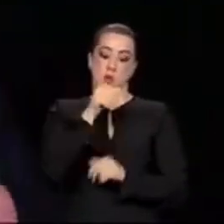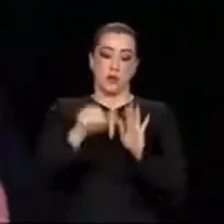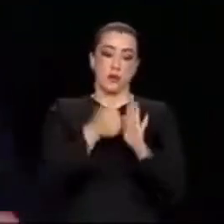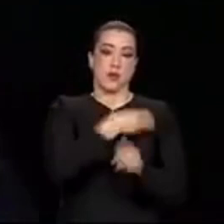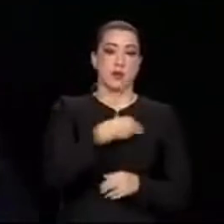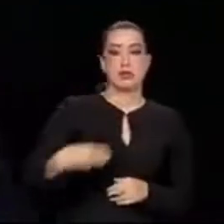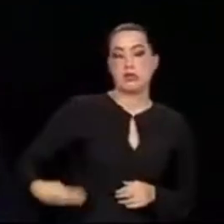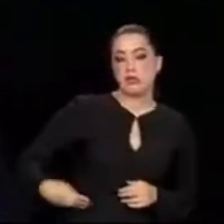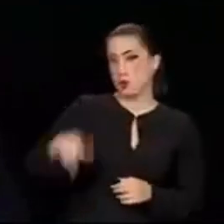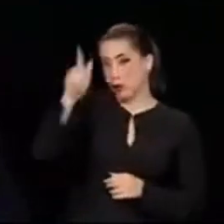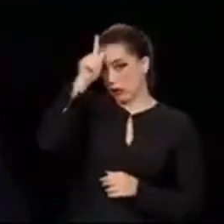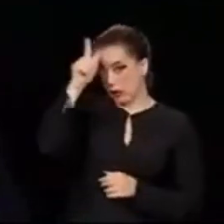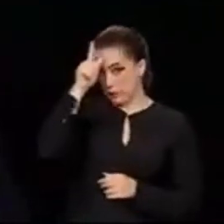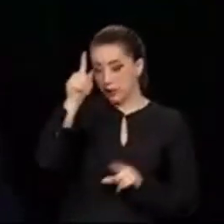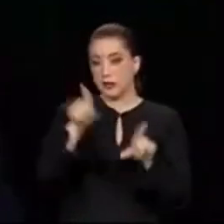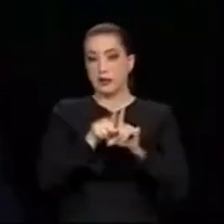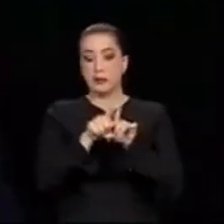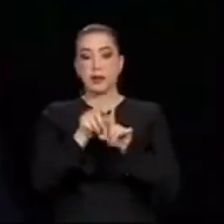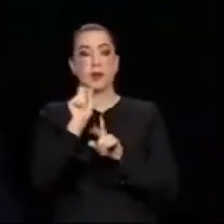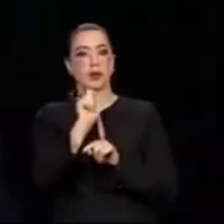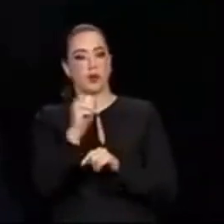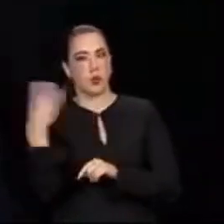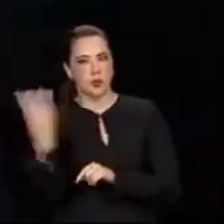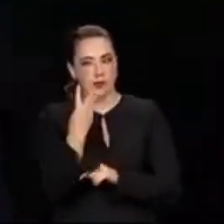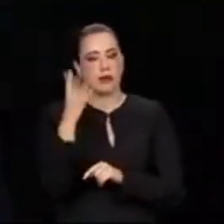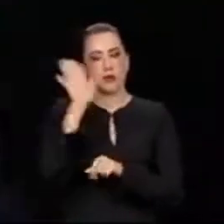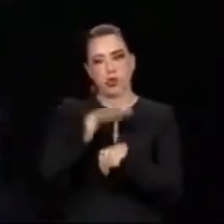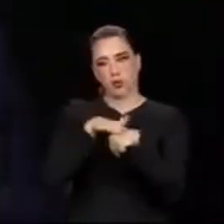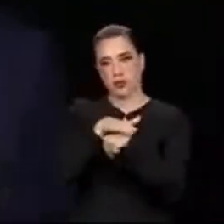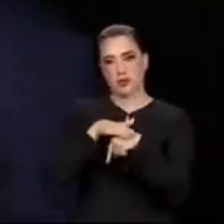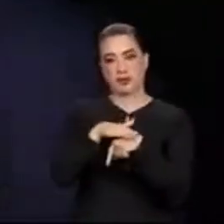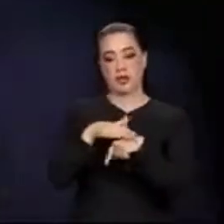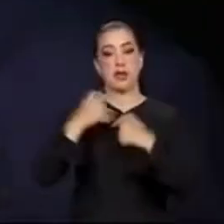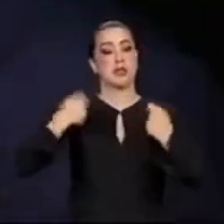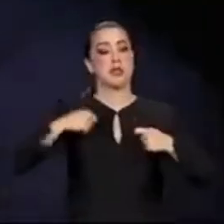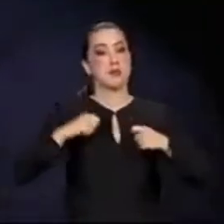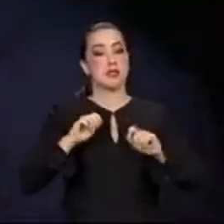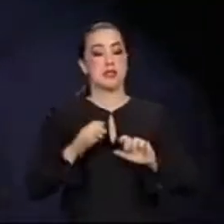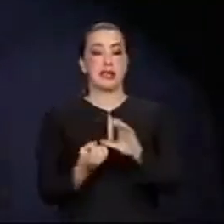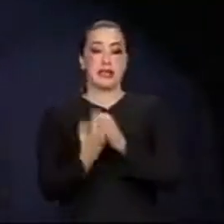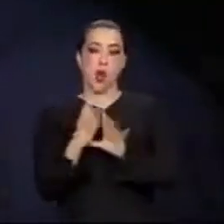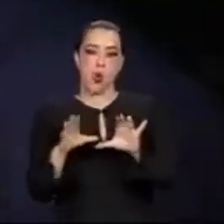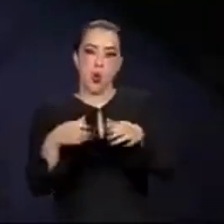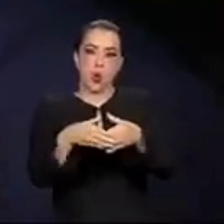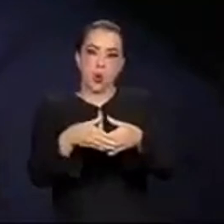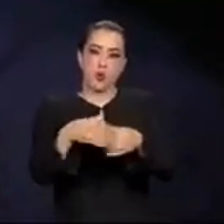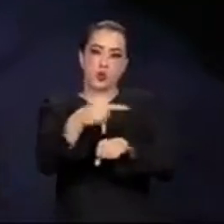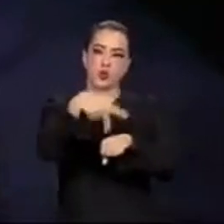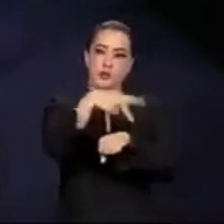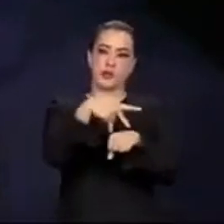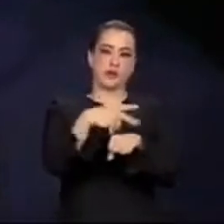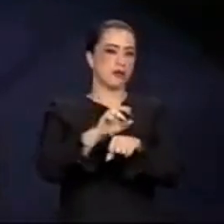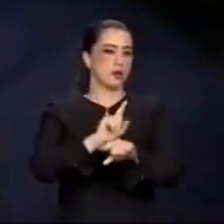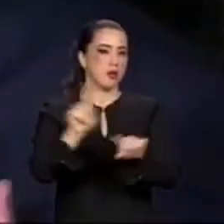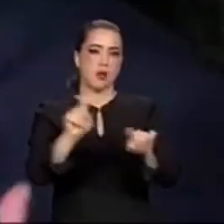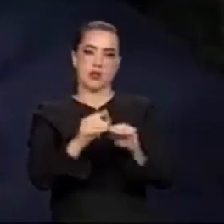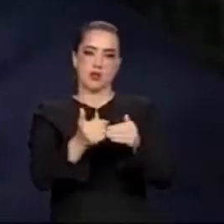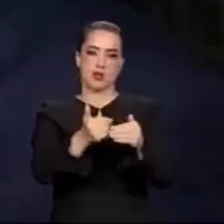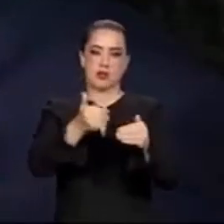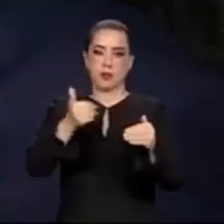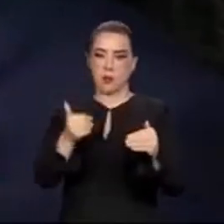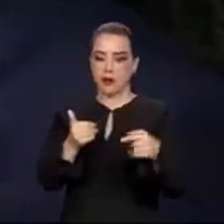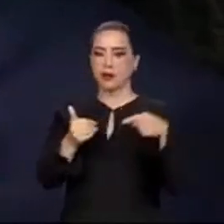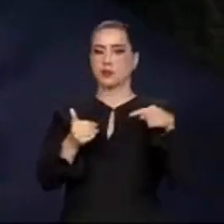sobre a necessidade de se criar um grupo de países que não Estou envolvido